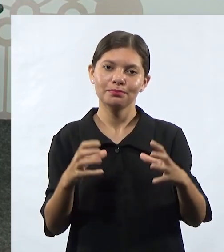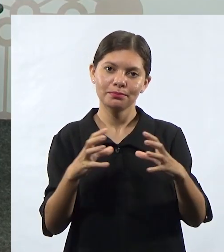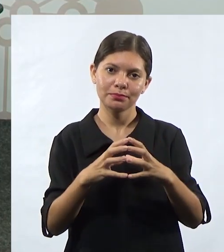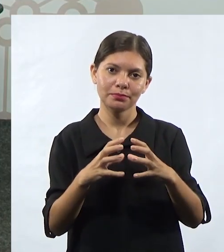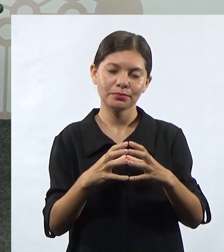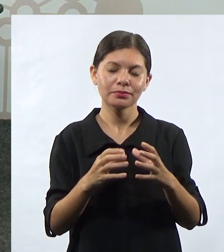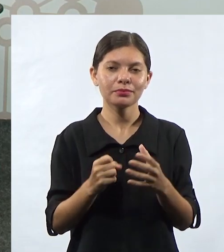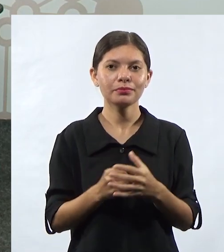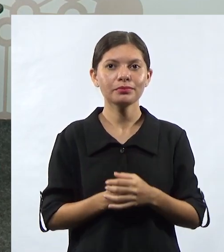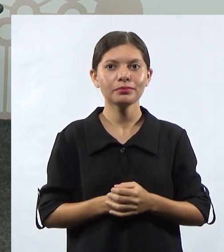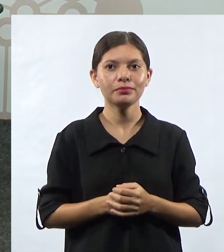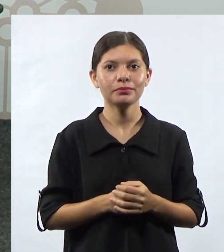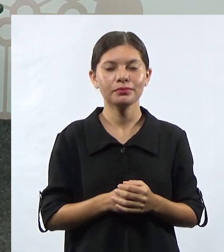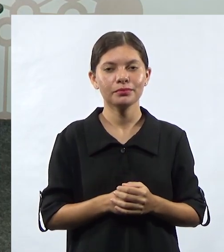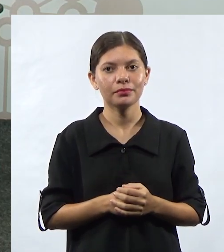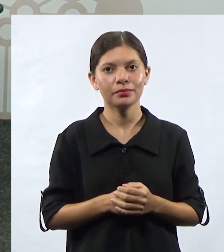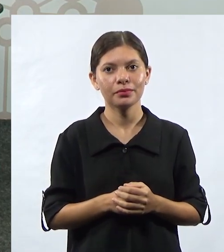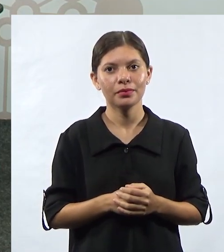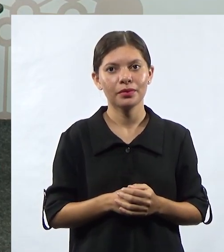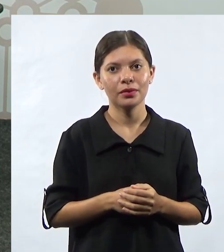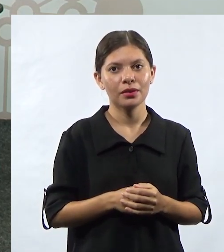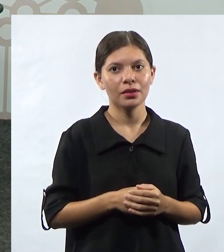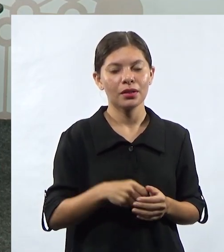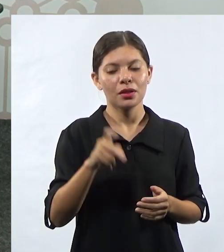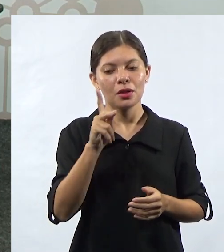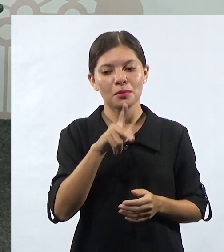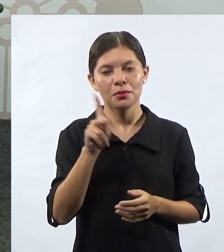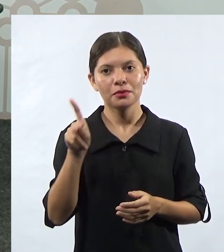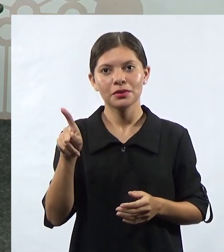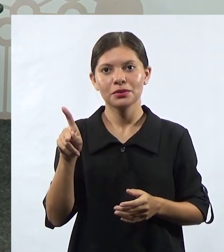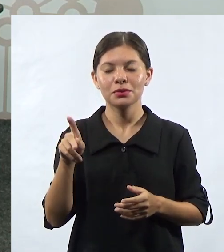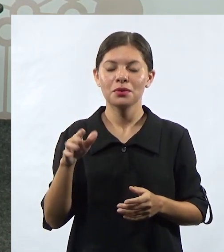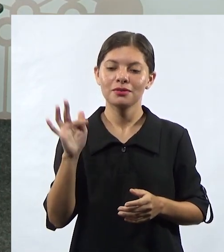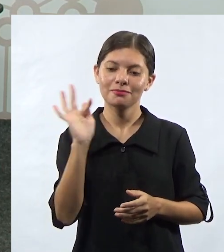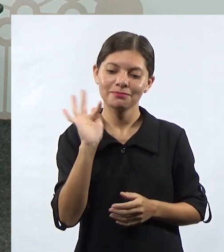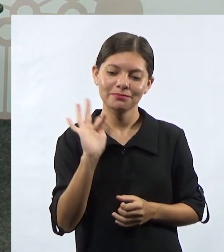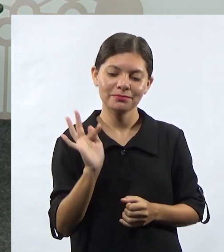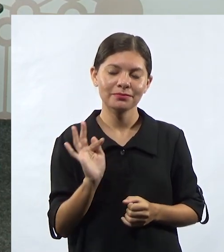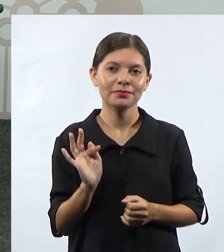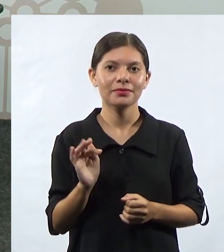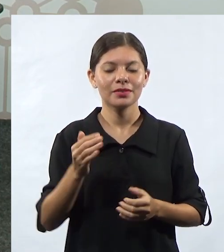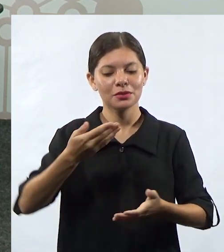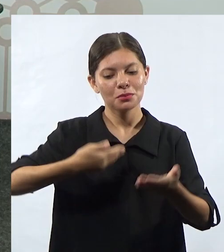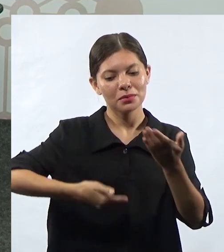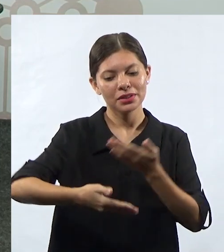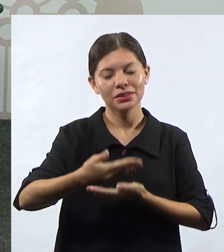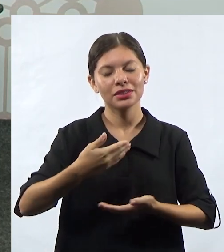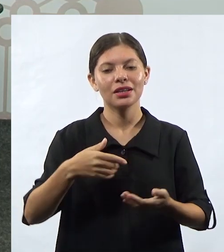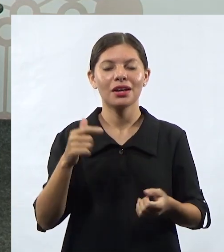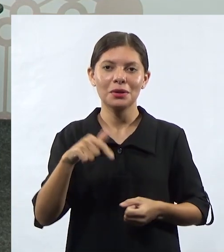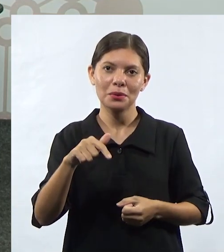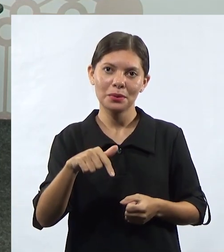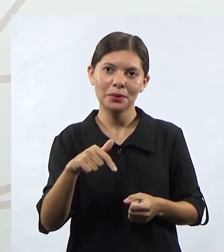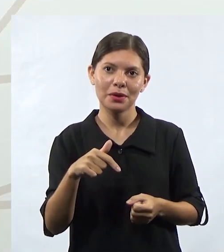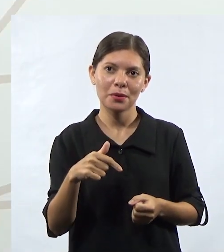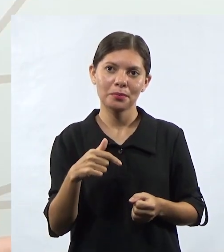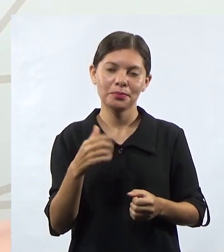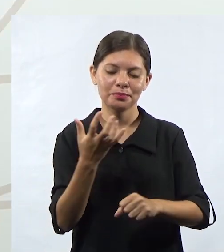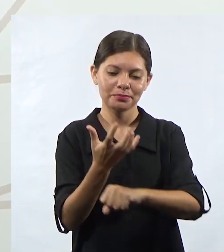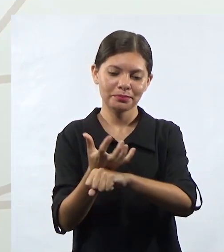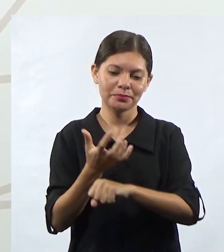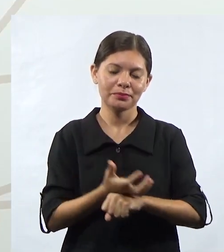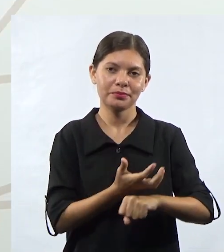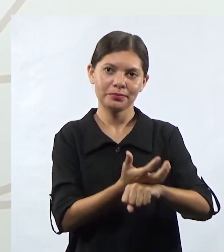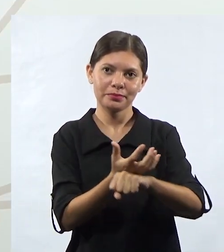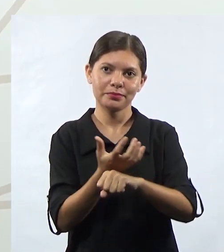Professora, você dispensa qualquer mediação, eu sei. Fico muito feliz de compartilhar com você esse momento, né, na nossa